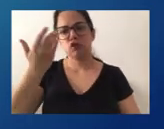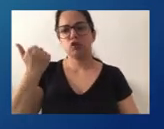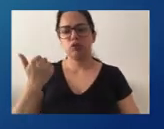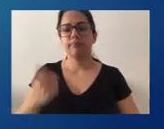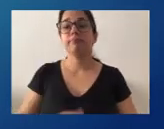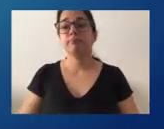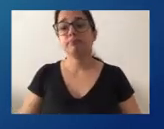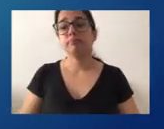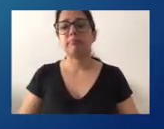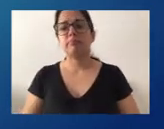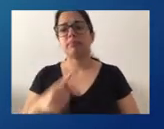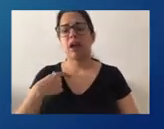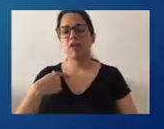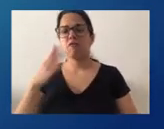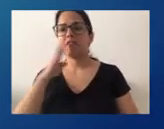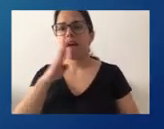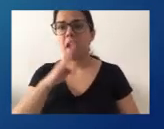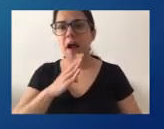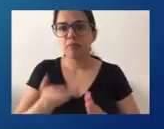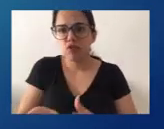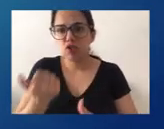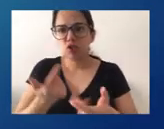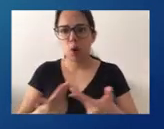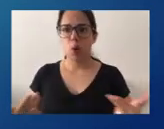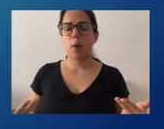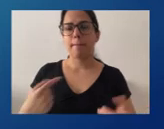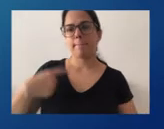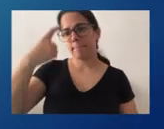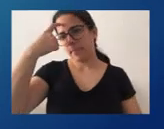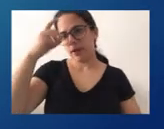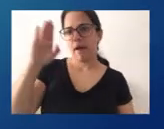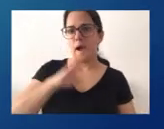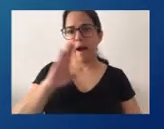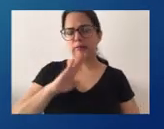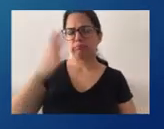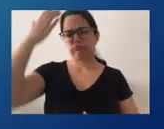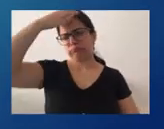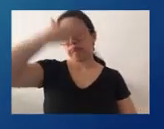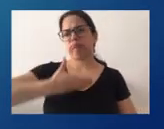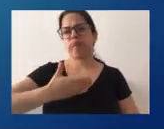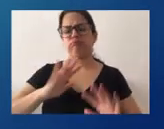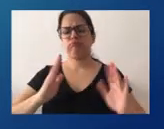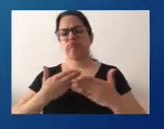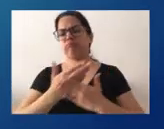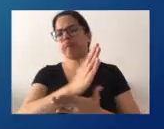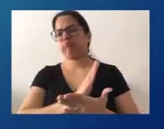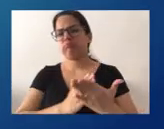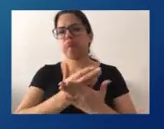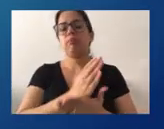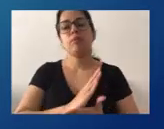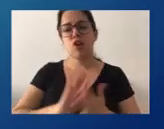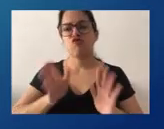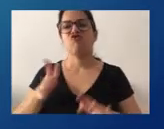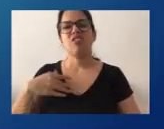é rapidinho, né? O protetor facial me incomoda e eu já vi, né, durante esses anos de estudo de laboratório,